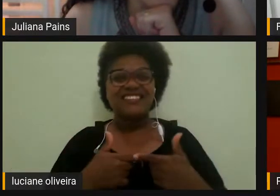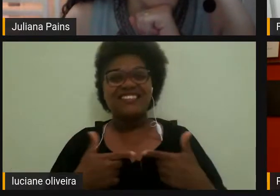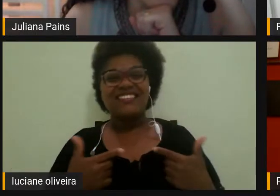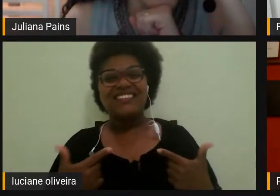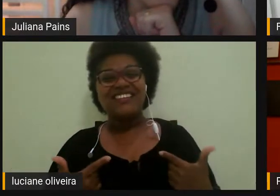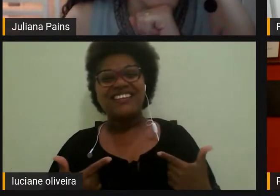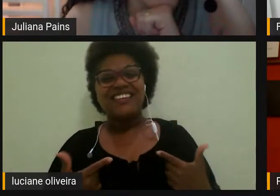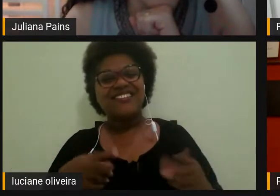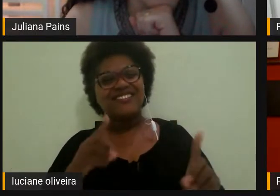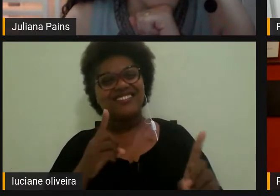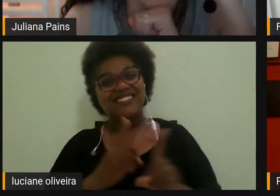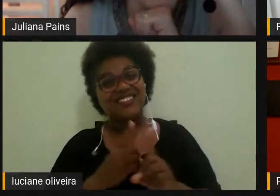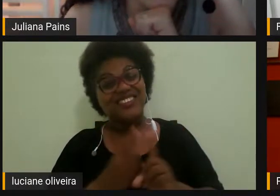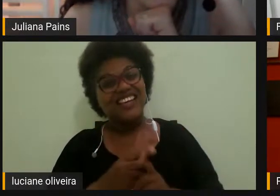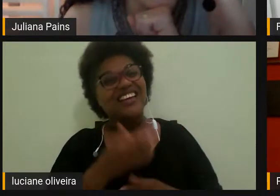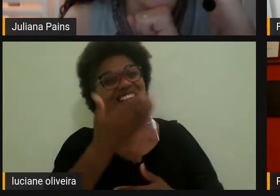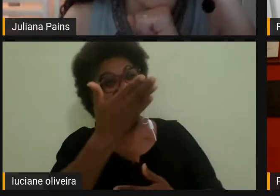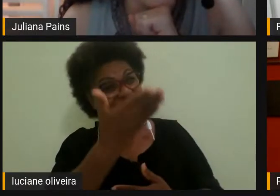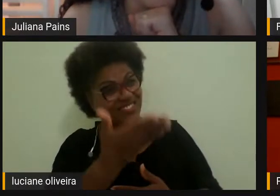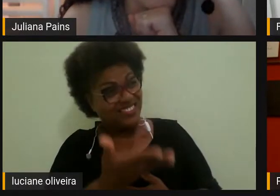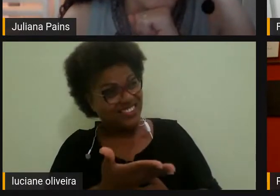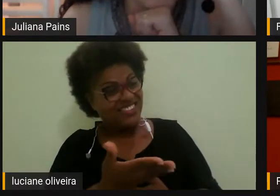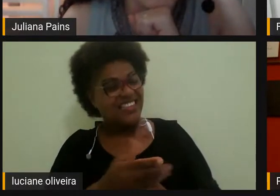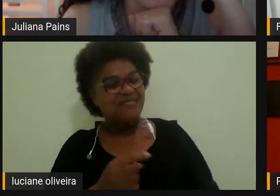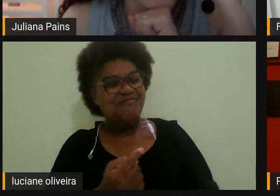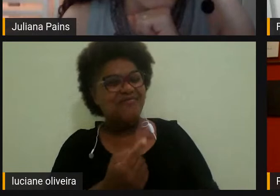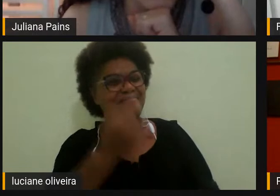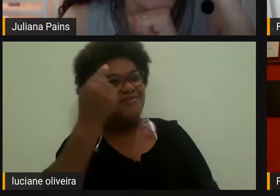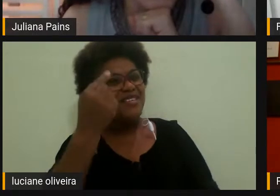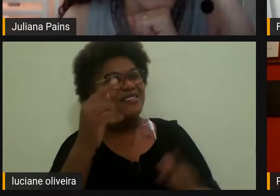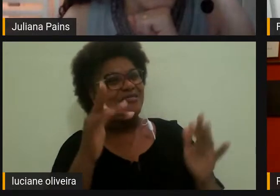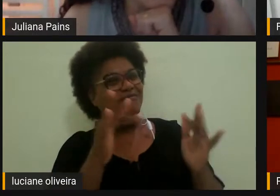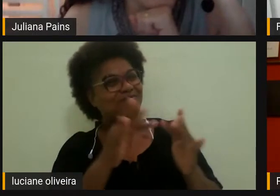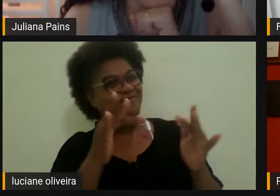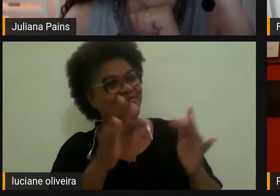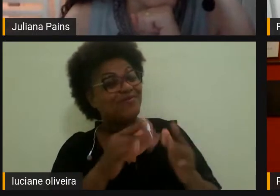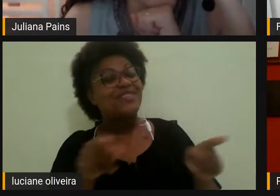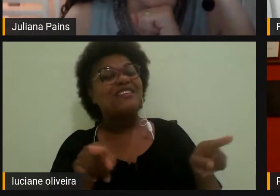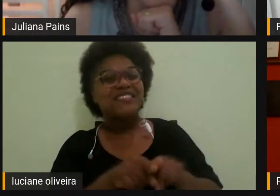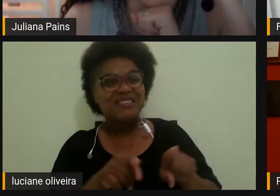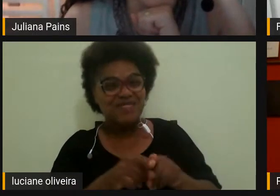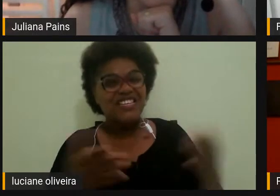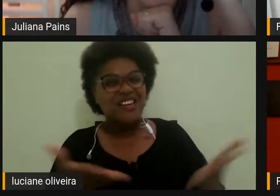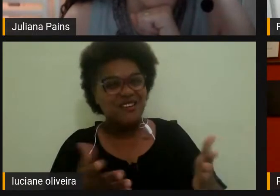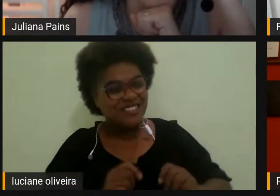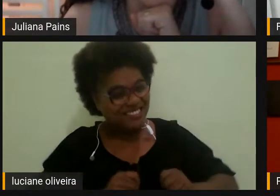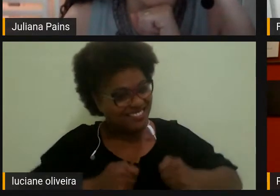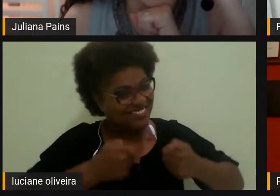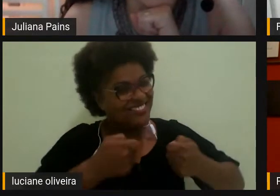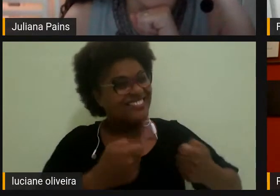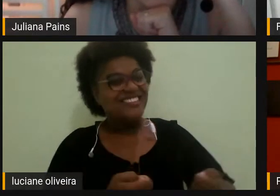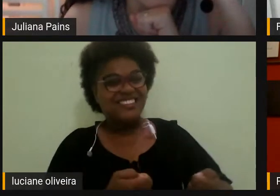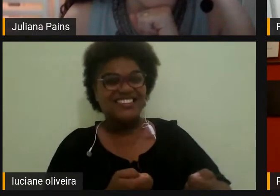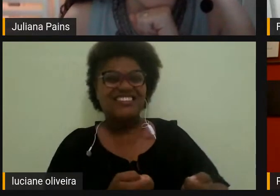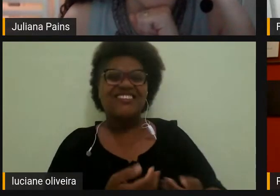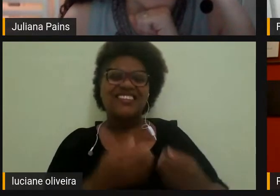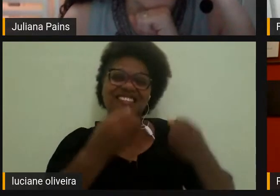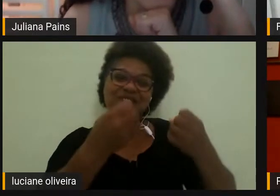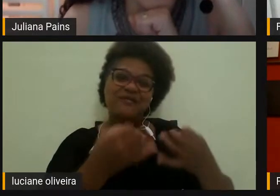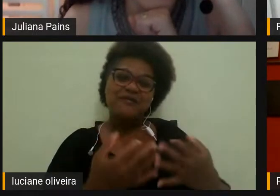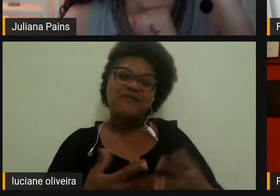que eu encontrei em você no primeiro contato mas que também agora se reforçou aqui na mesa